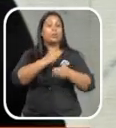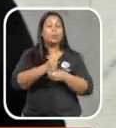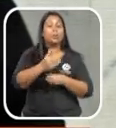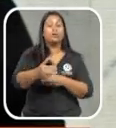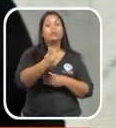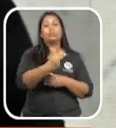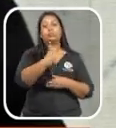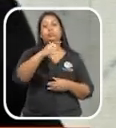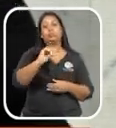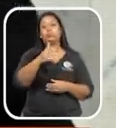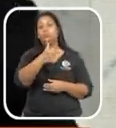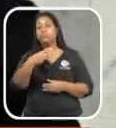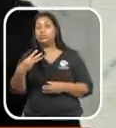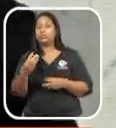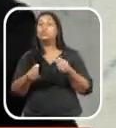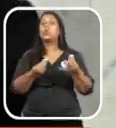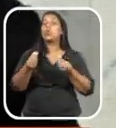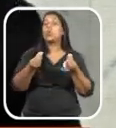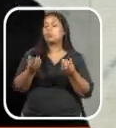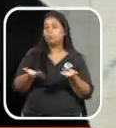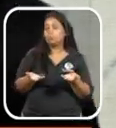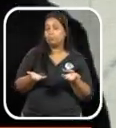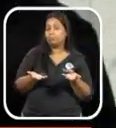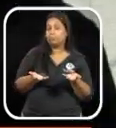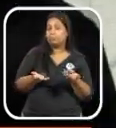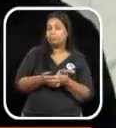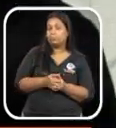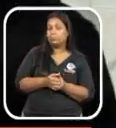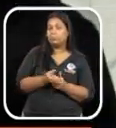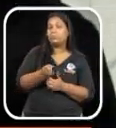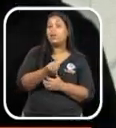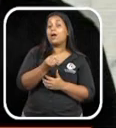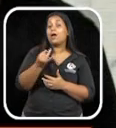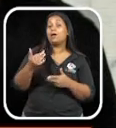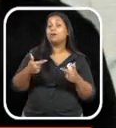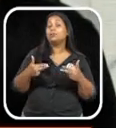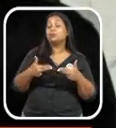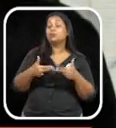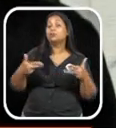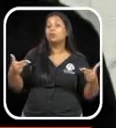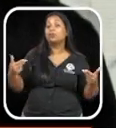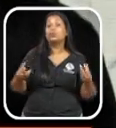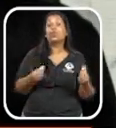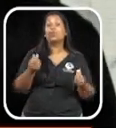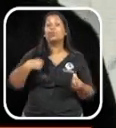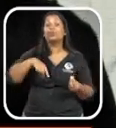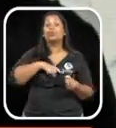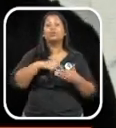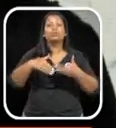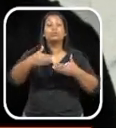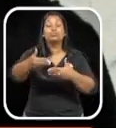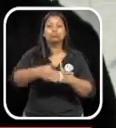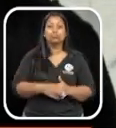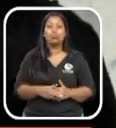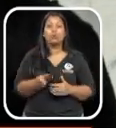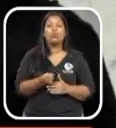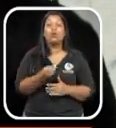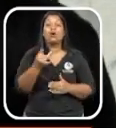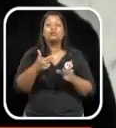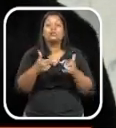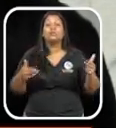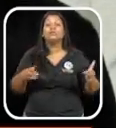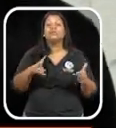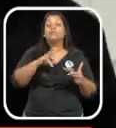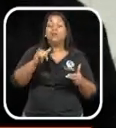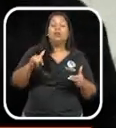são as tendências, por onde a gente vai, quais você acha que serão as grandes discussões para